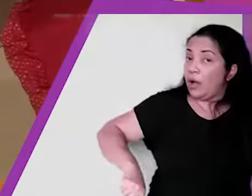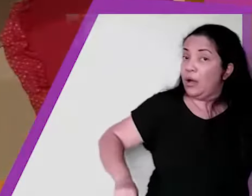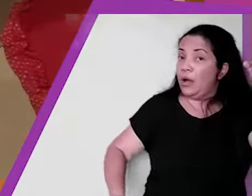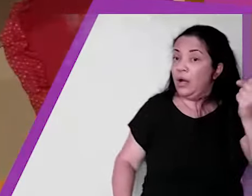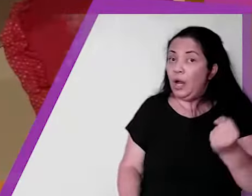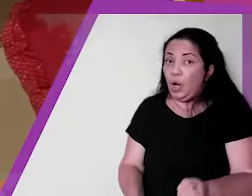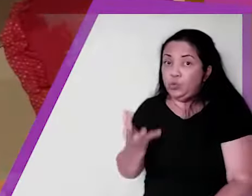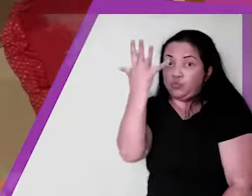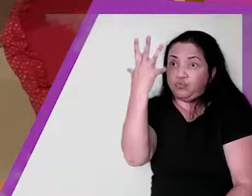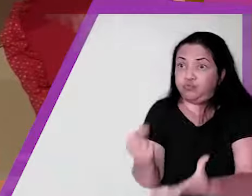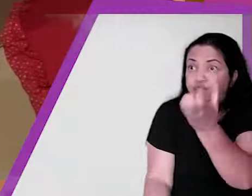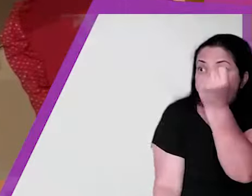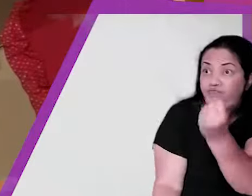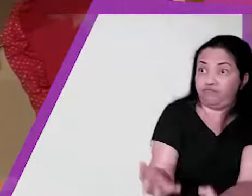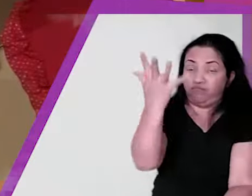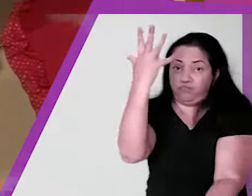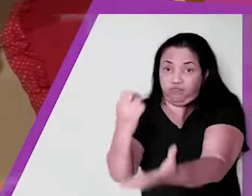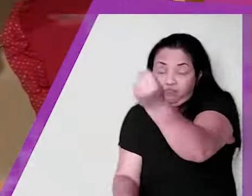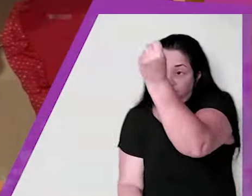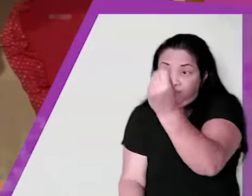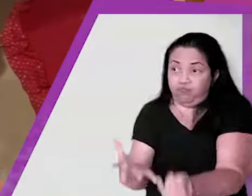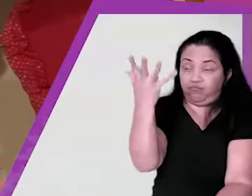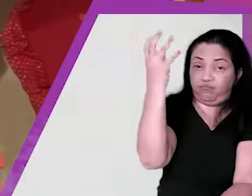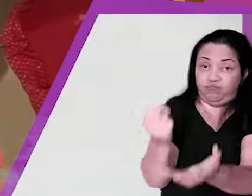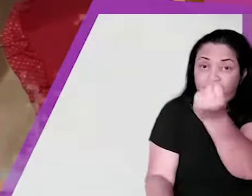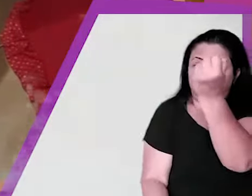que acontece é quando o fogo,